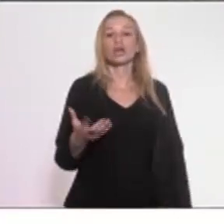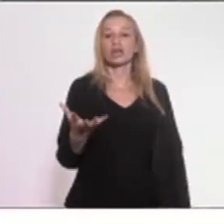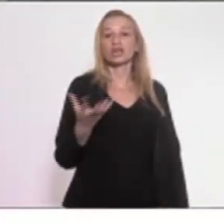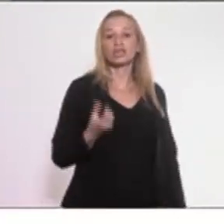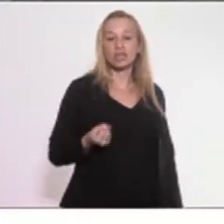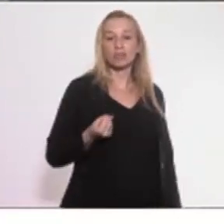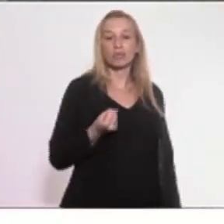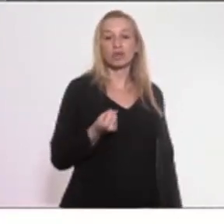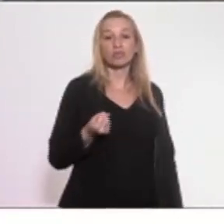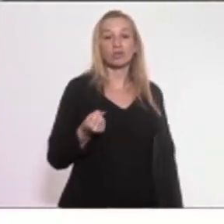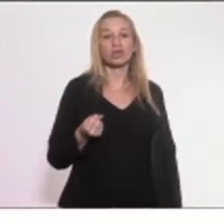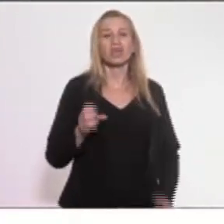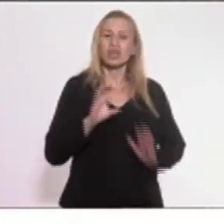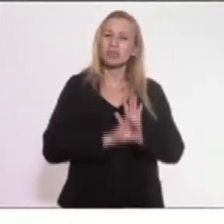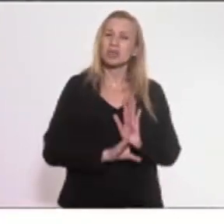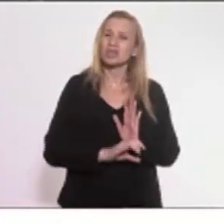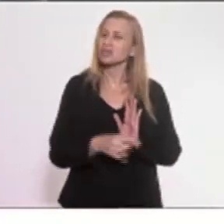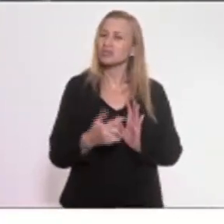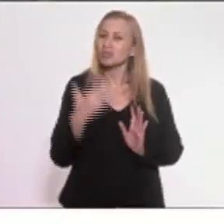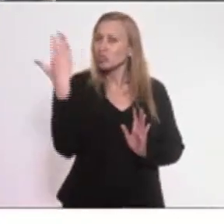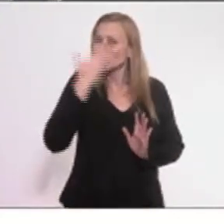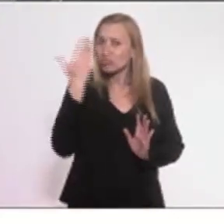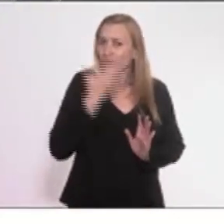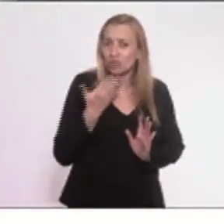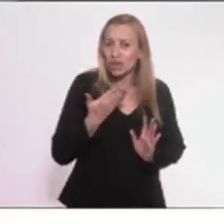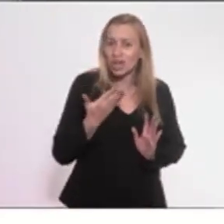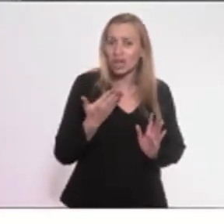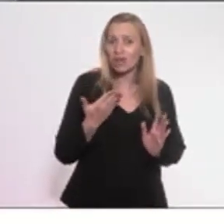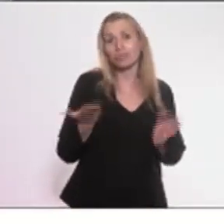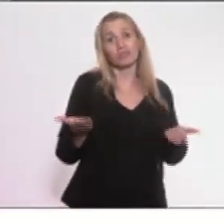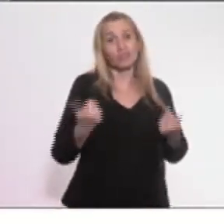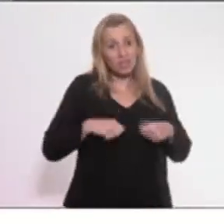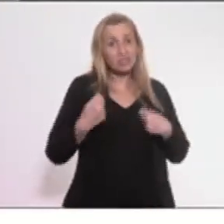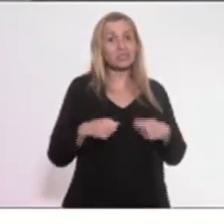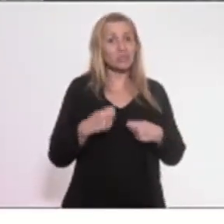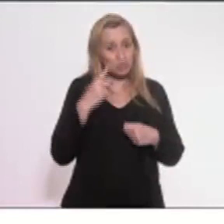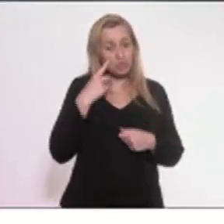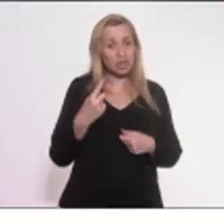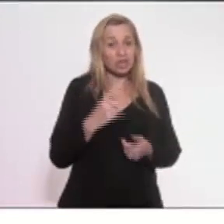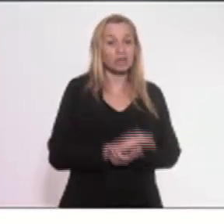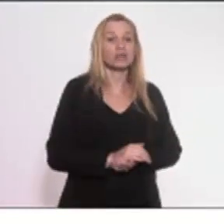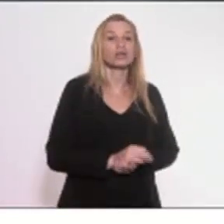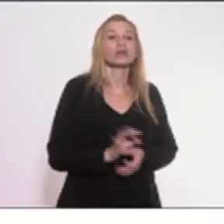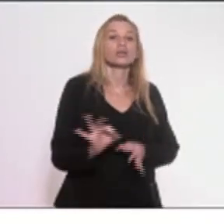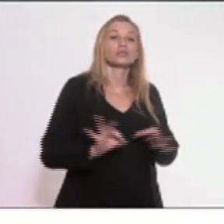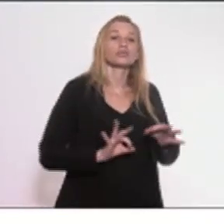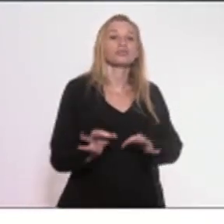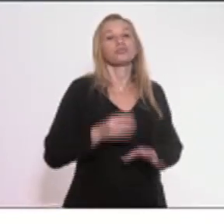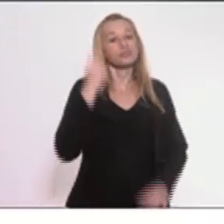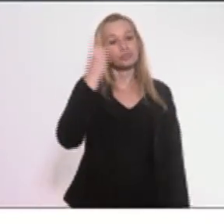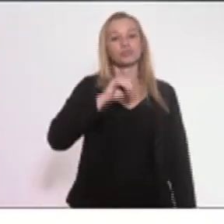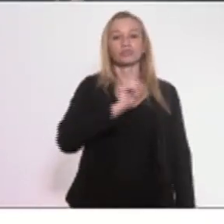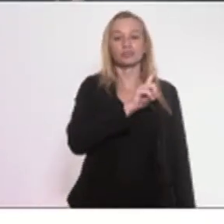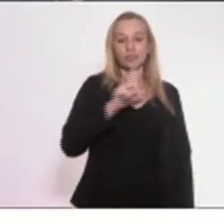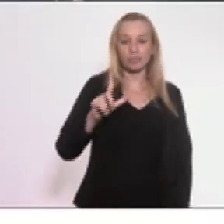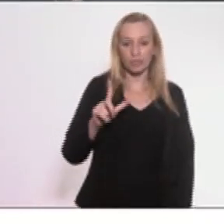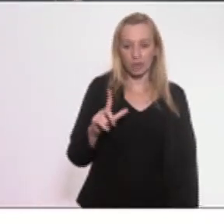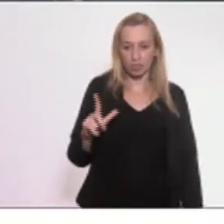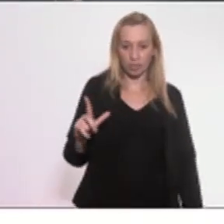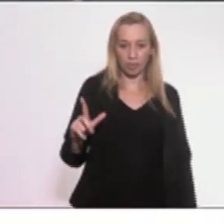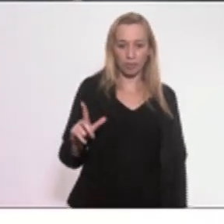ler. Deixa eu contribuir para Vossa Excelência. Isso não contribui. Aconteceu há 2 semanas com o projeto do deputado Márcio Gualberto, a mesma